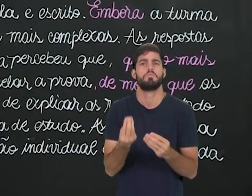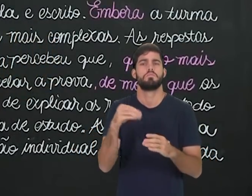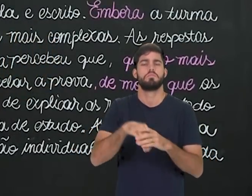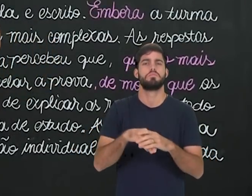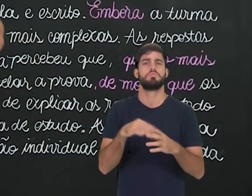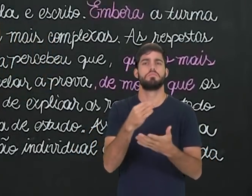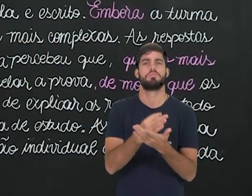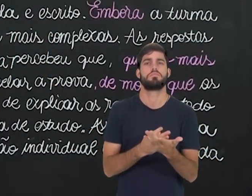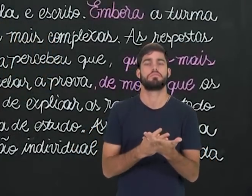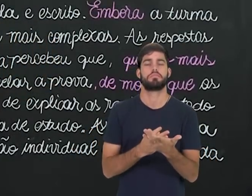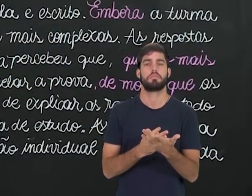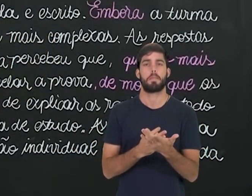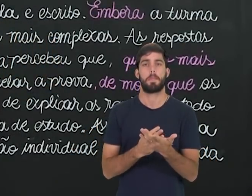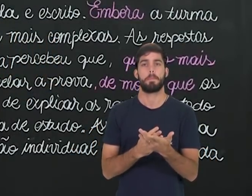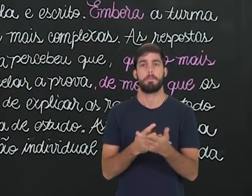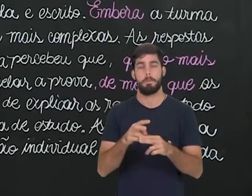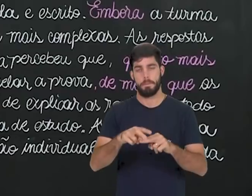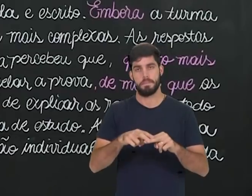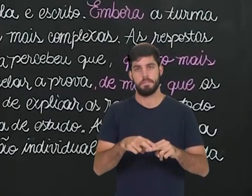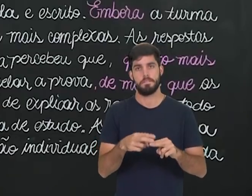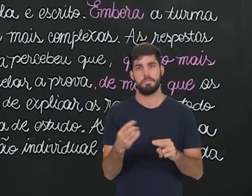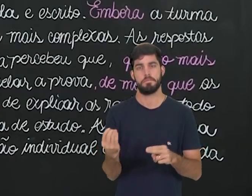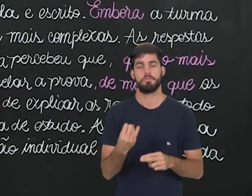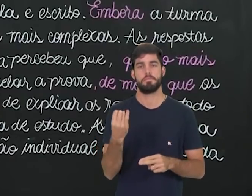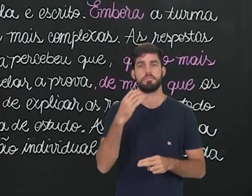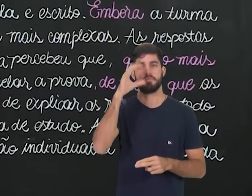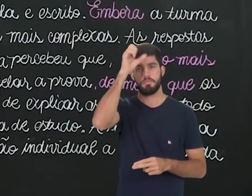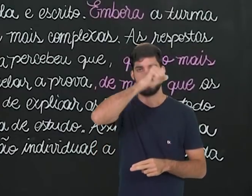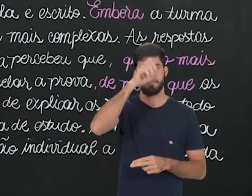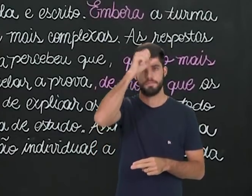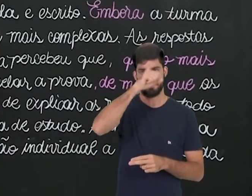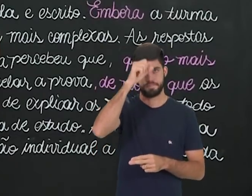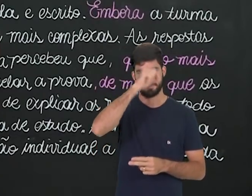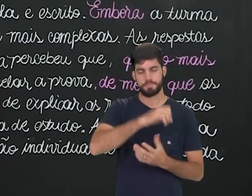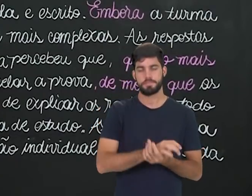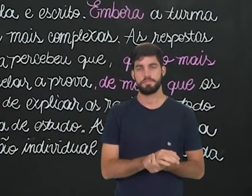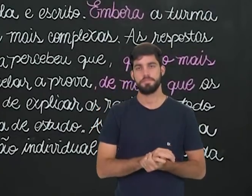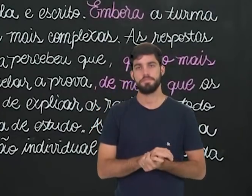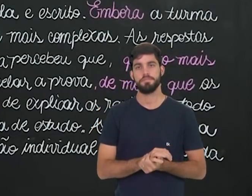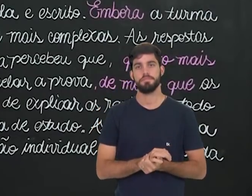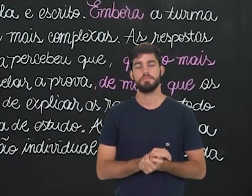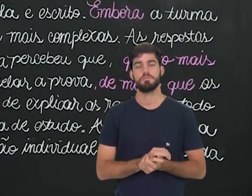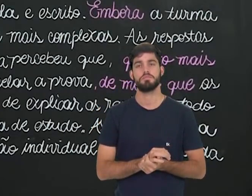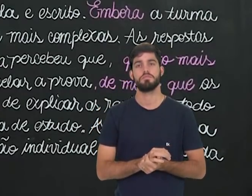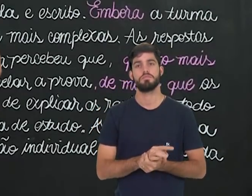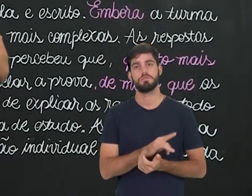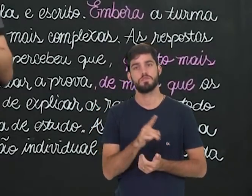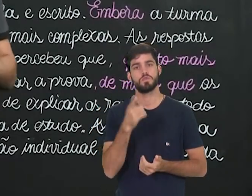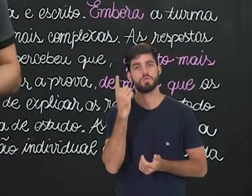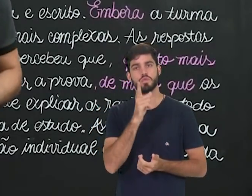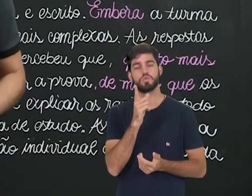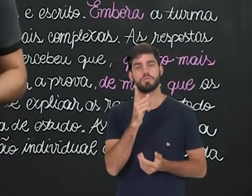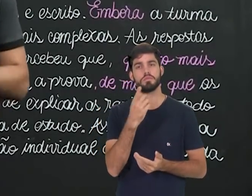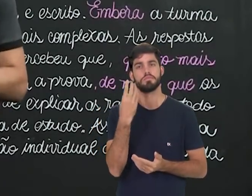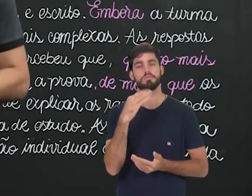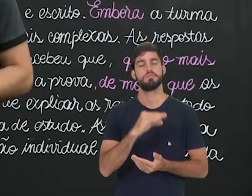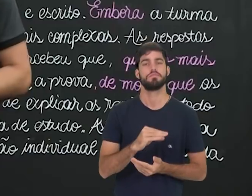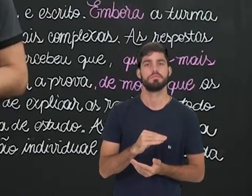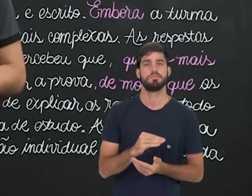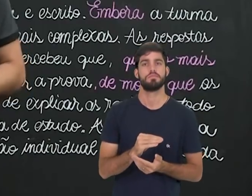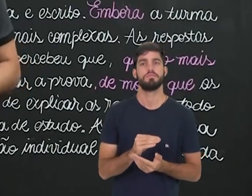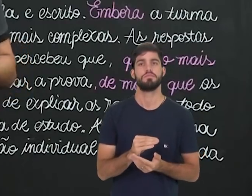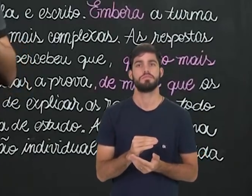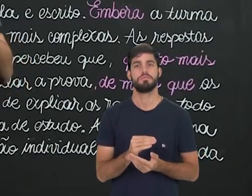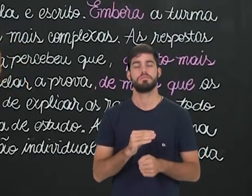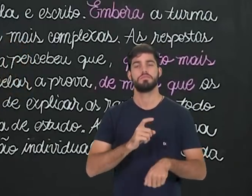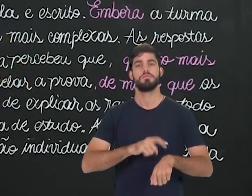dentro de um texto? É para isso que serve aprender essa classificação, para que você consiga aplicar essas conjunções e essas